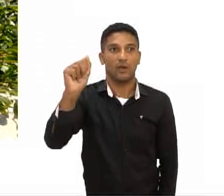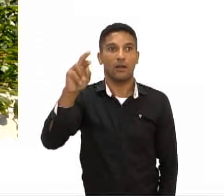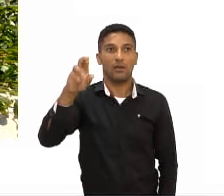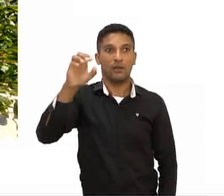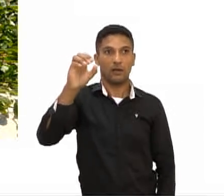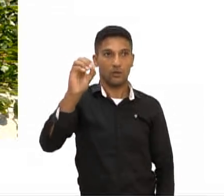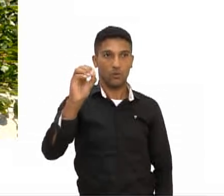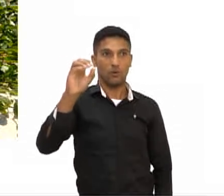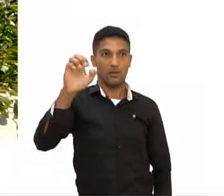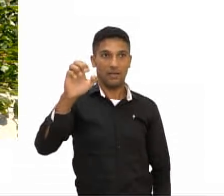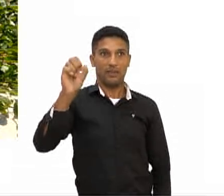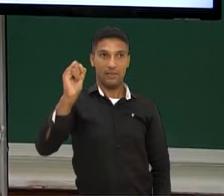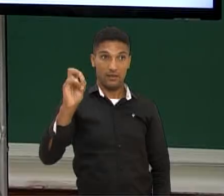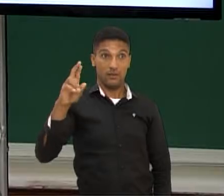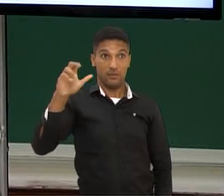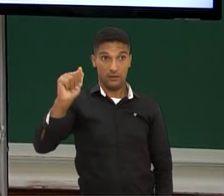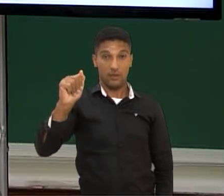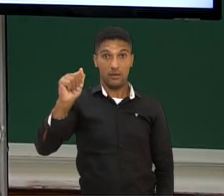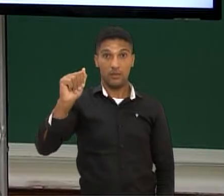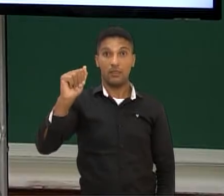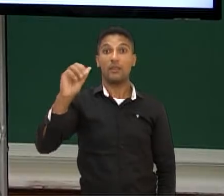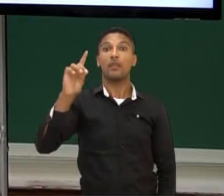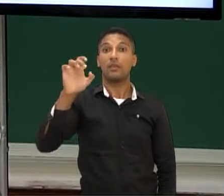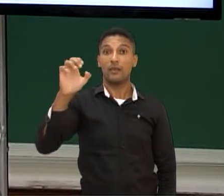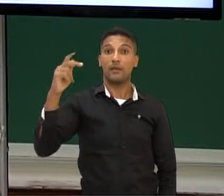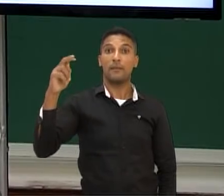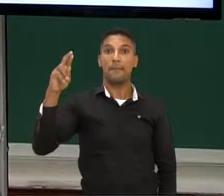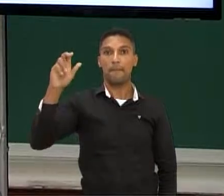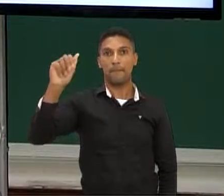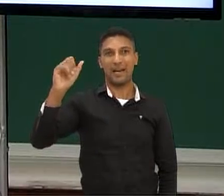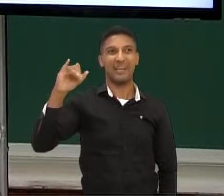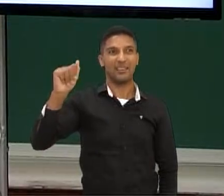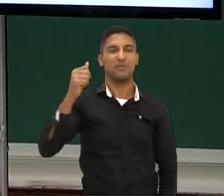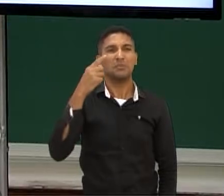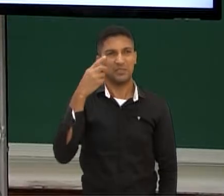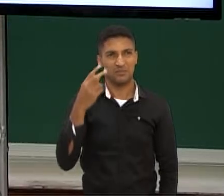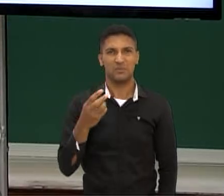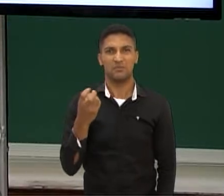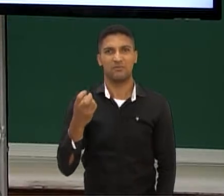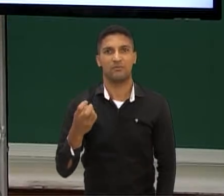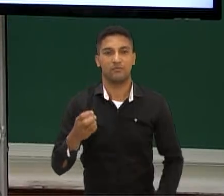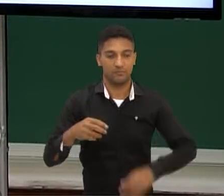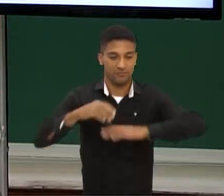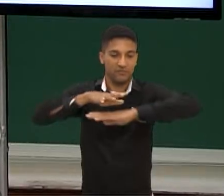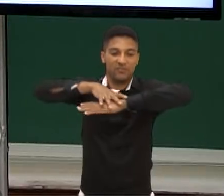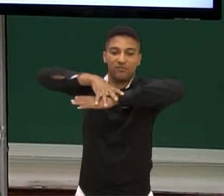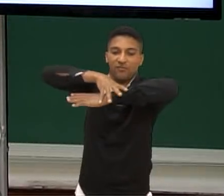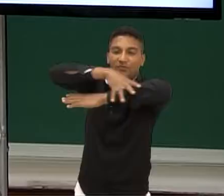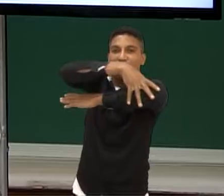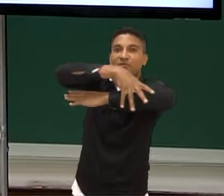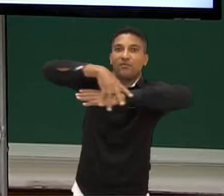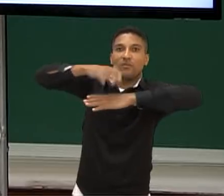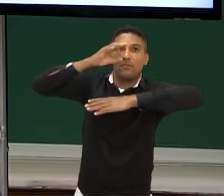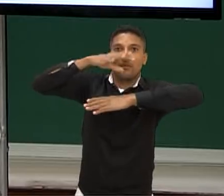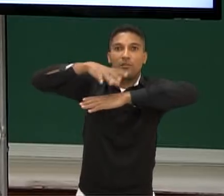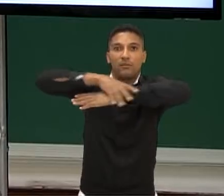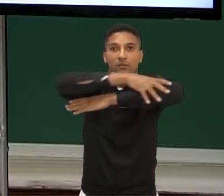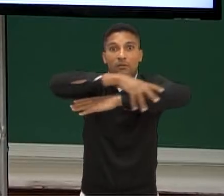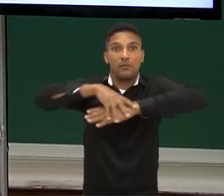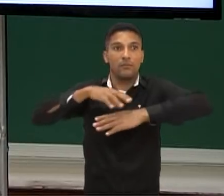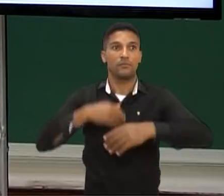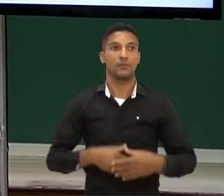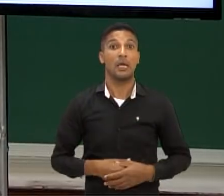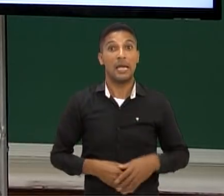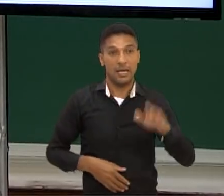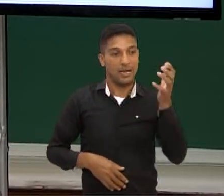comecem a observar que a vegetação litorânea tem 4 tipos e é bem distinta uma da outra.